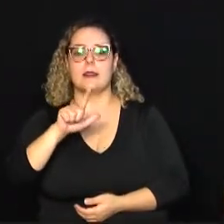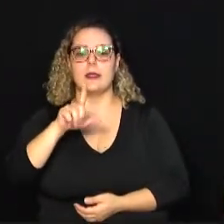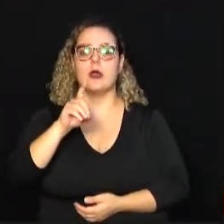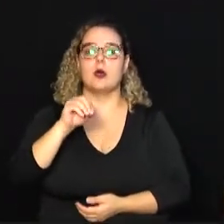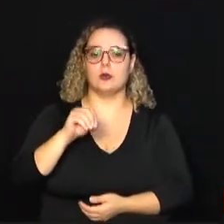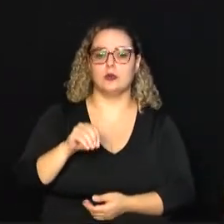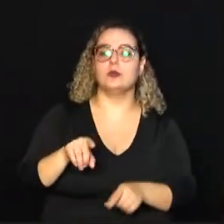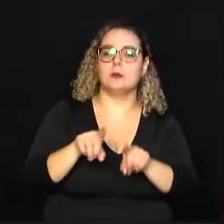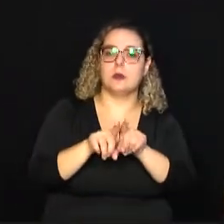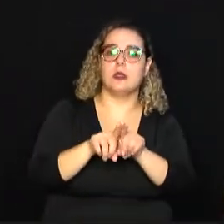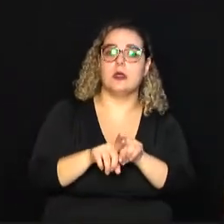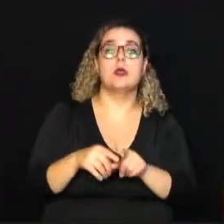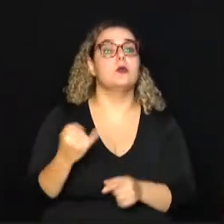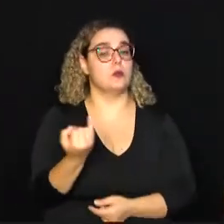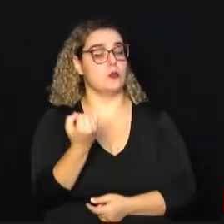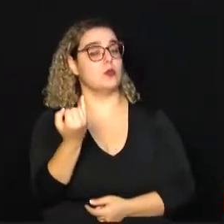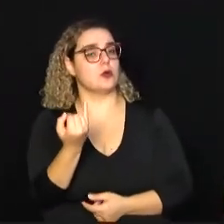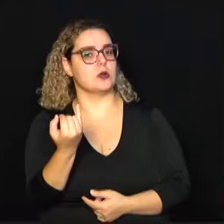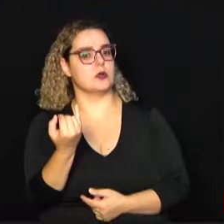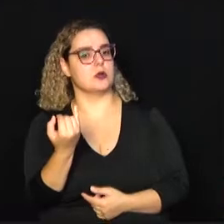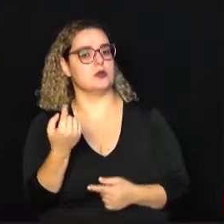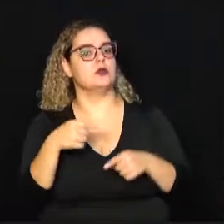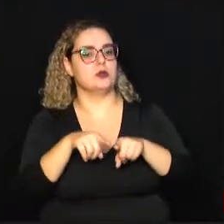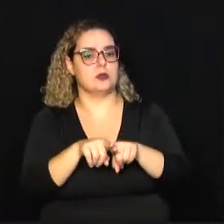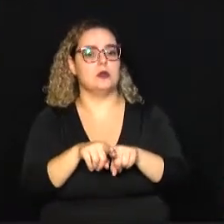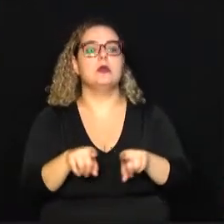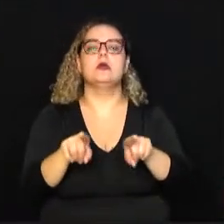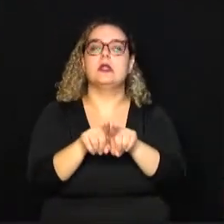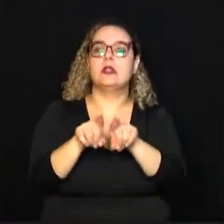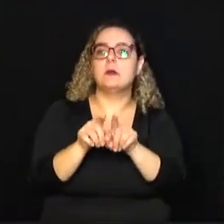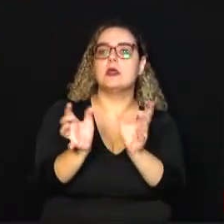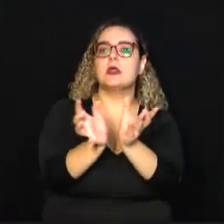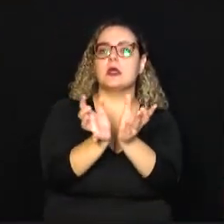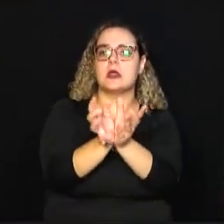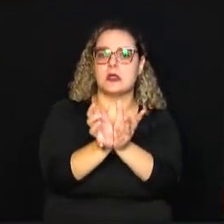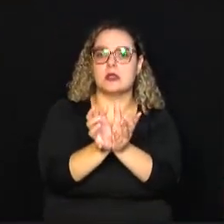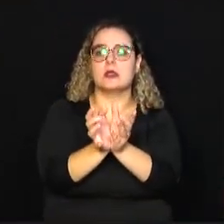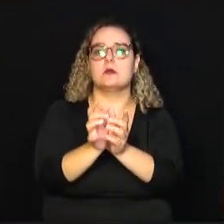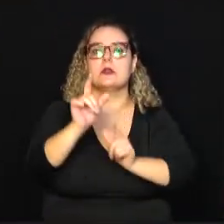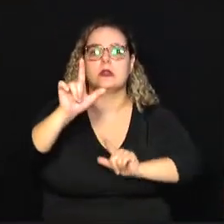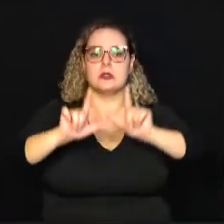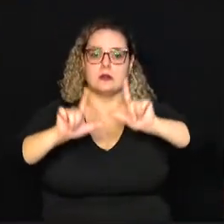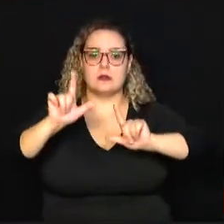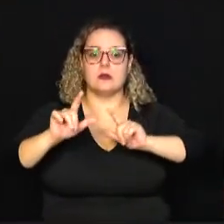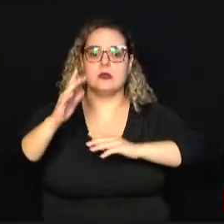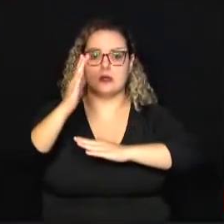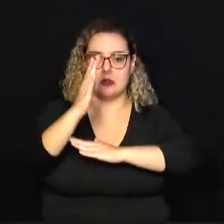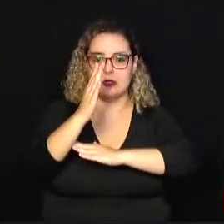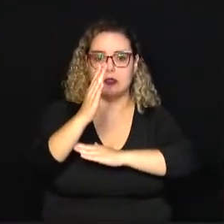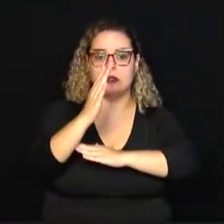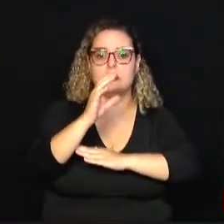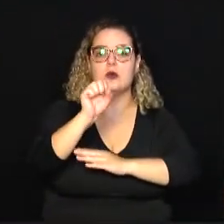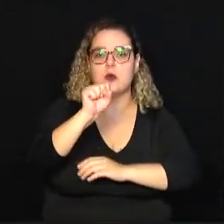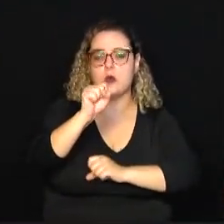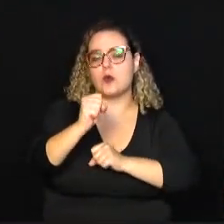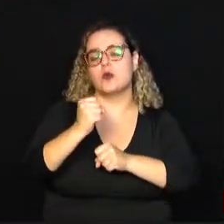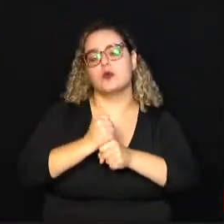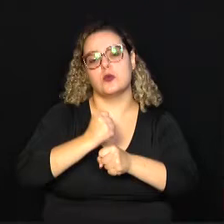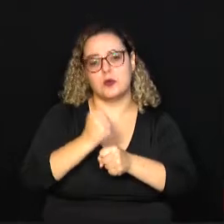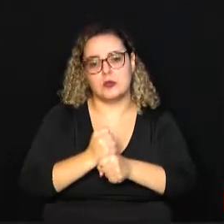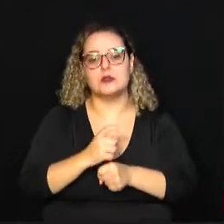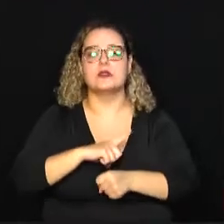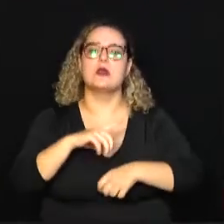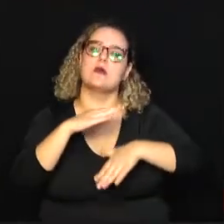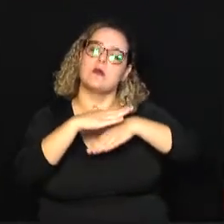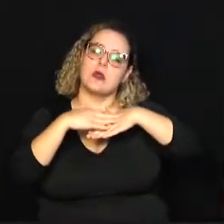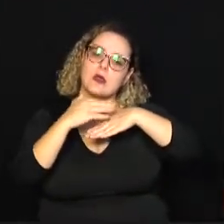com vocês aqui. E saudar a equipe da Câmara Municipal de Campinas, né? Eu estive aí durante 8 anos, tenho muito carinho por toda